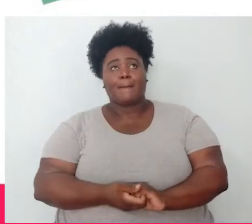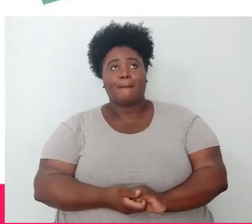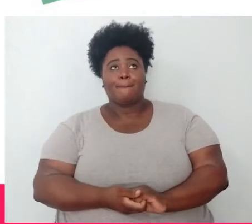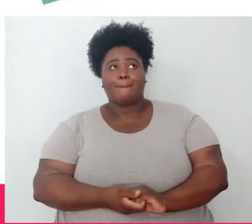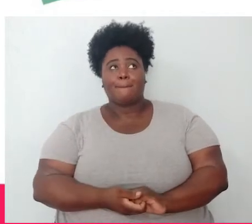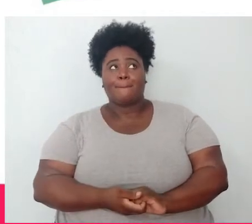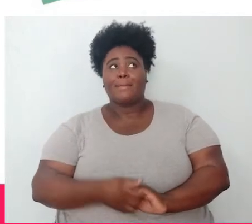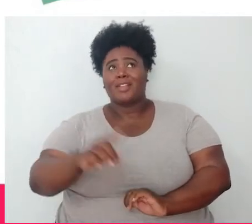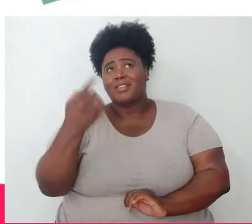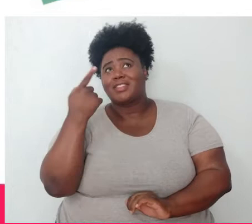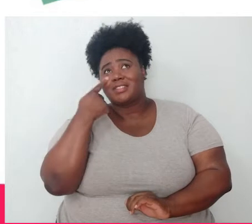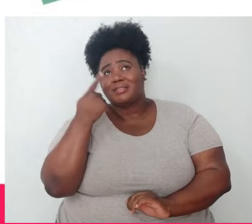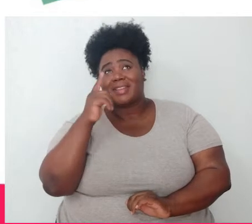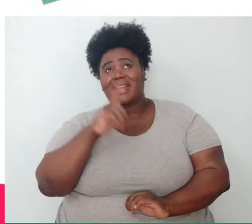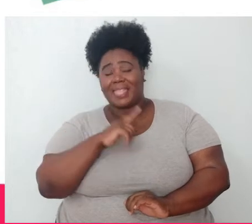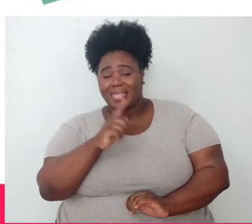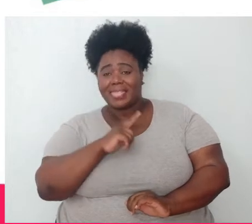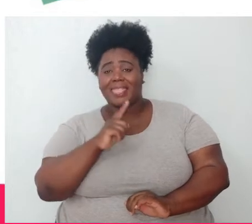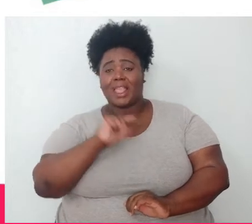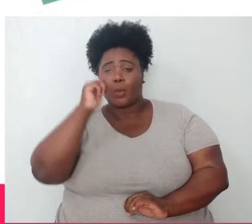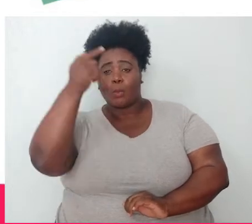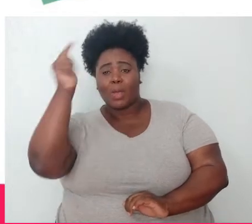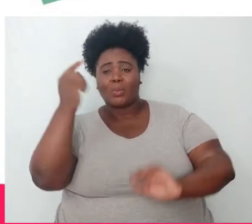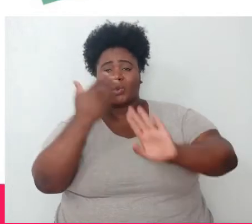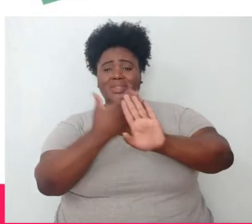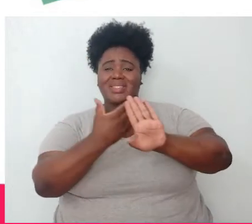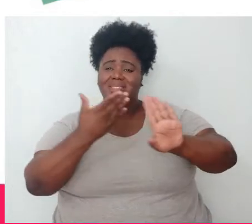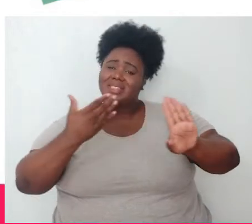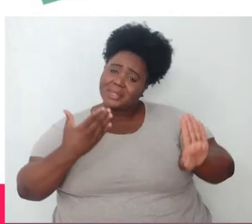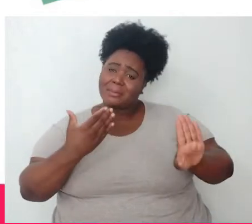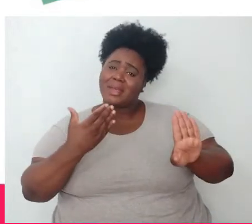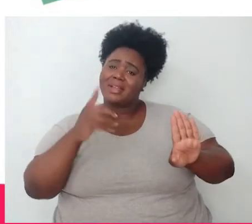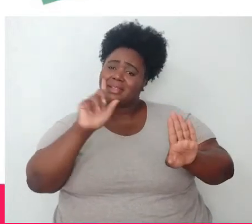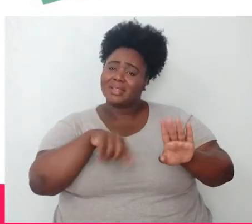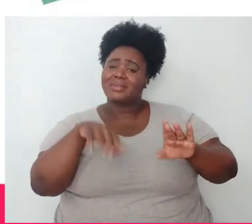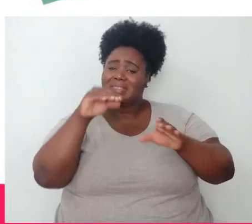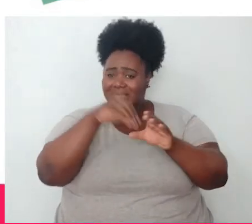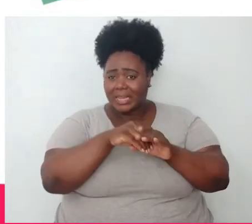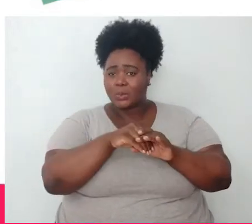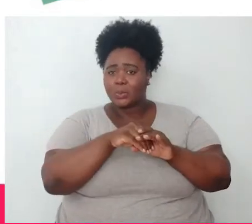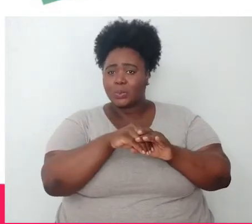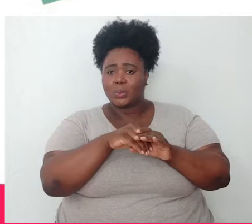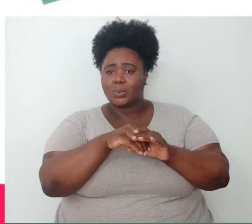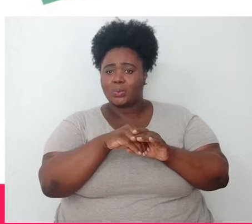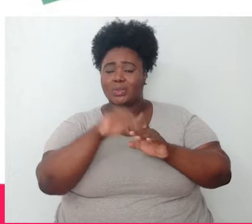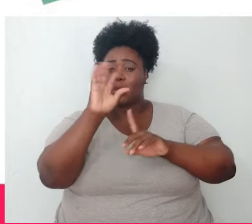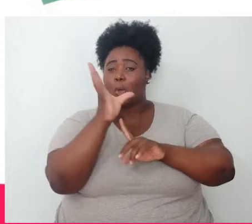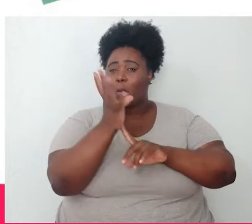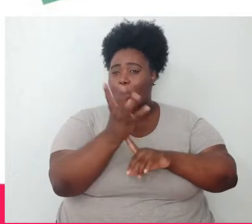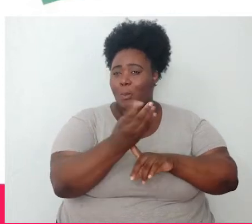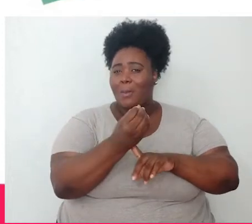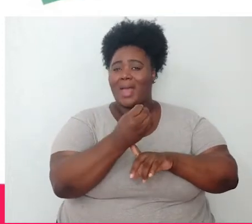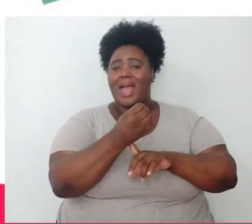algum indício de que exista uma outra separação ainda nesses espectros, como uma arte